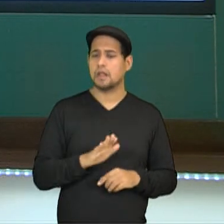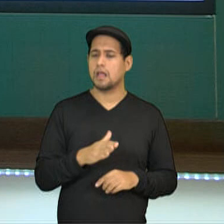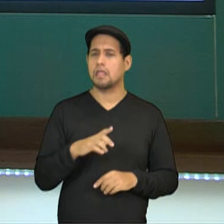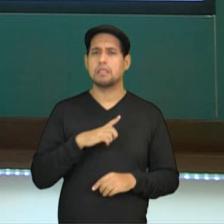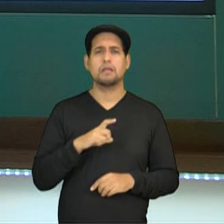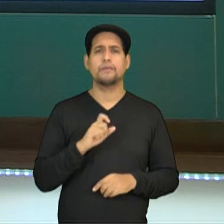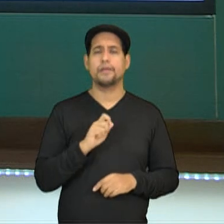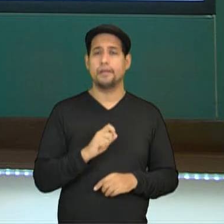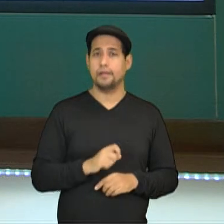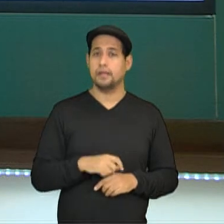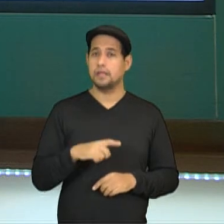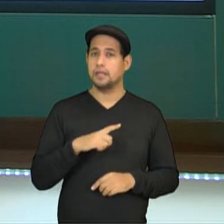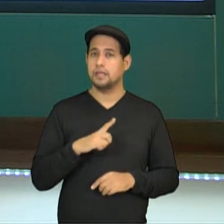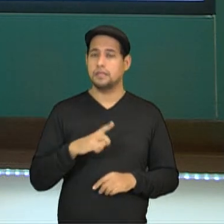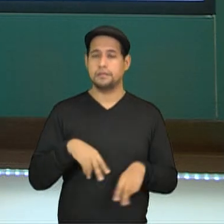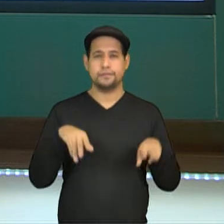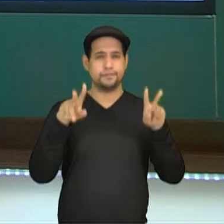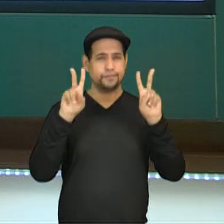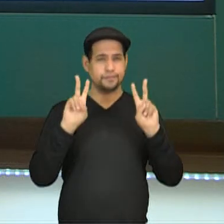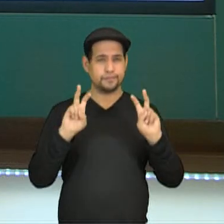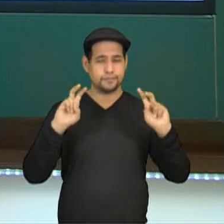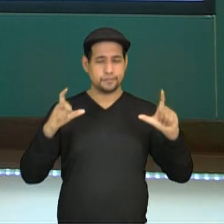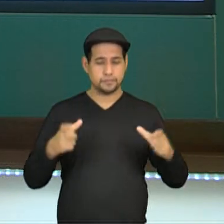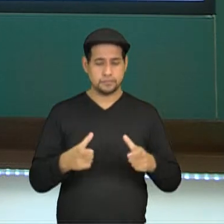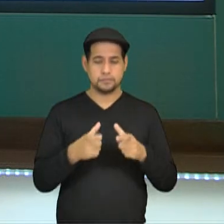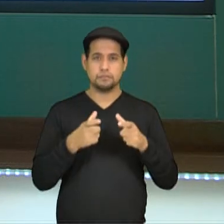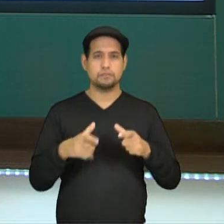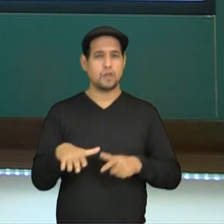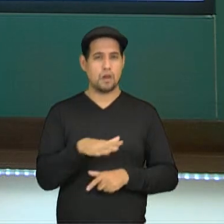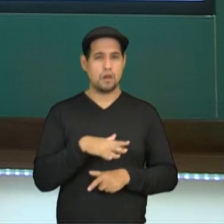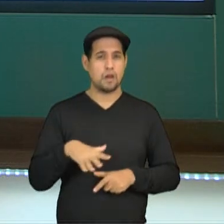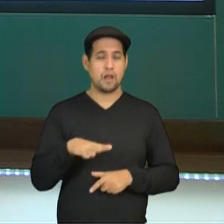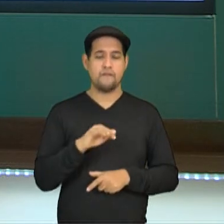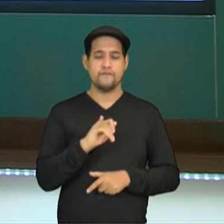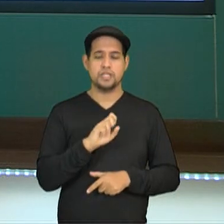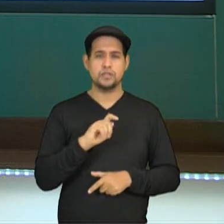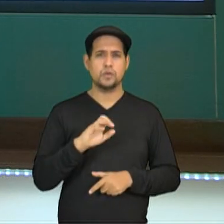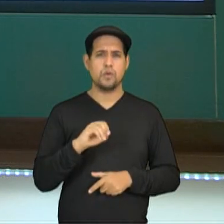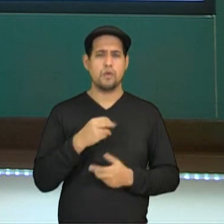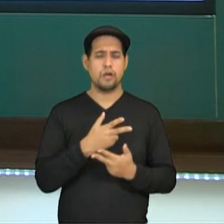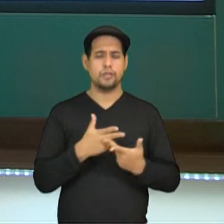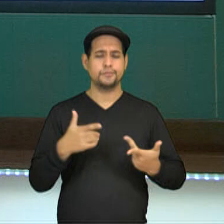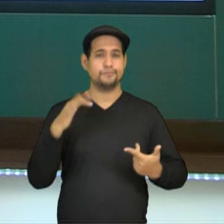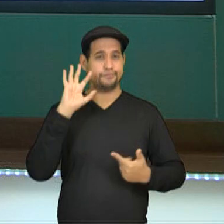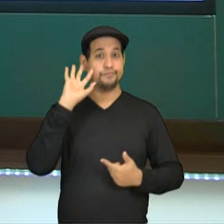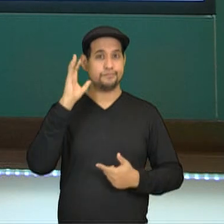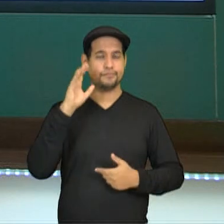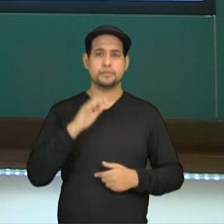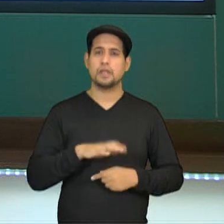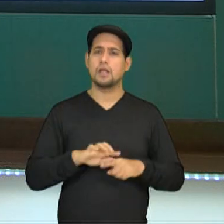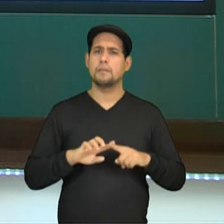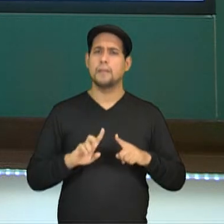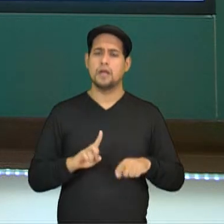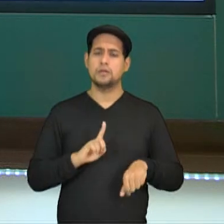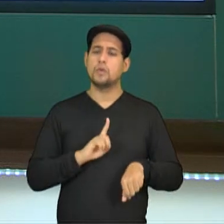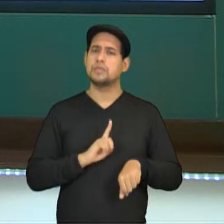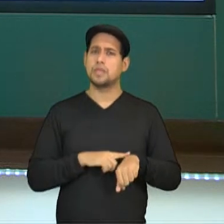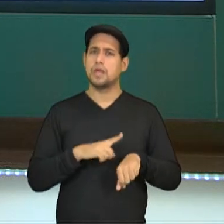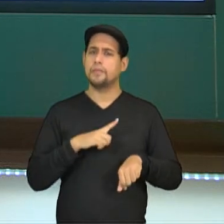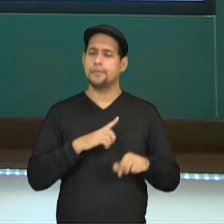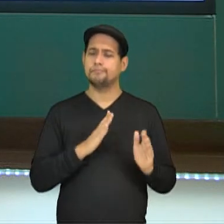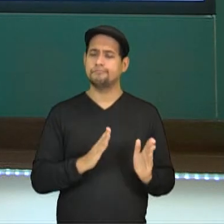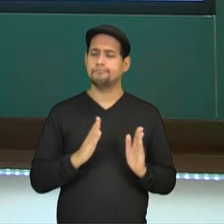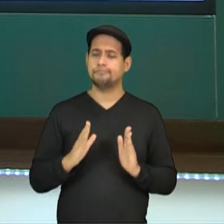tem uma breve descrição do espaço físico onde as coisas acontecem. O tempo, a gente tem o